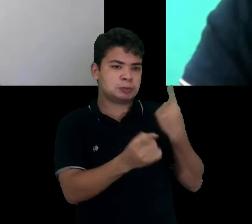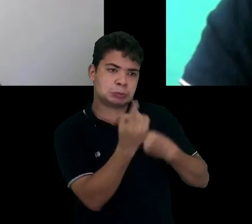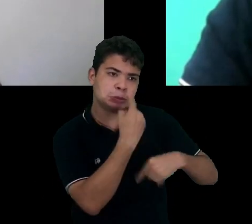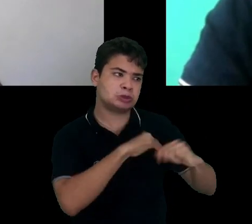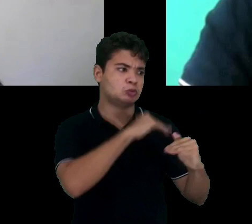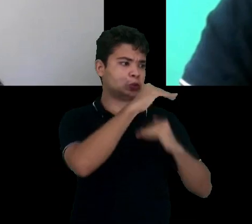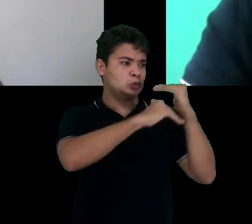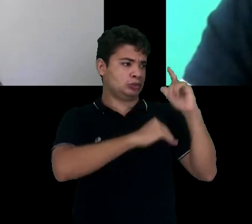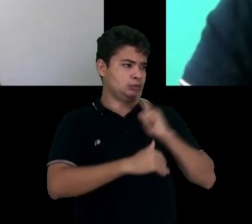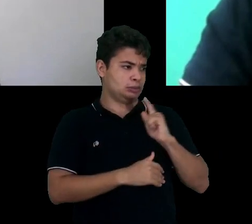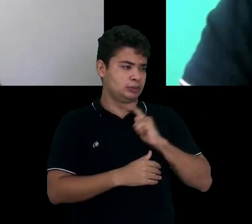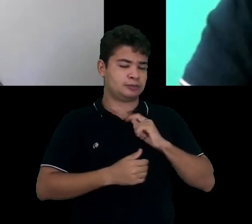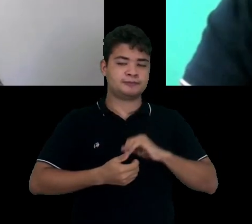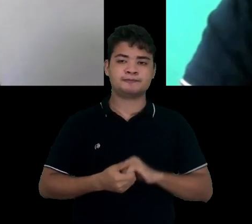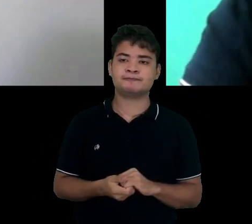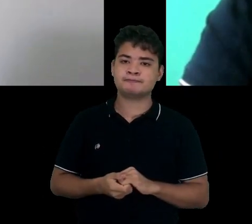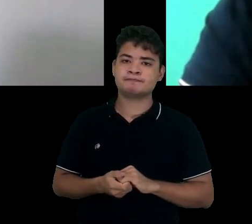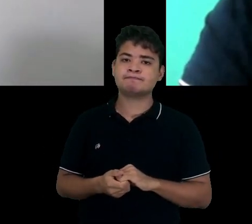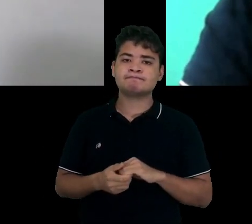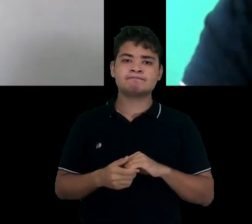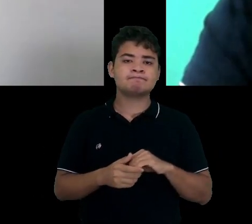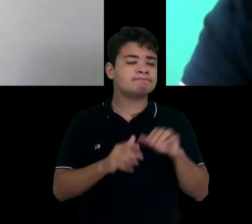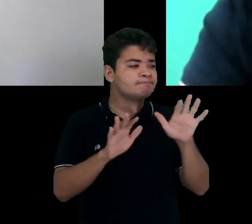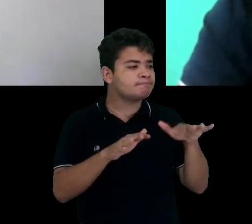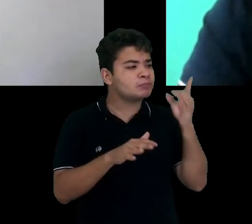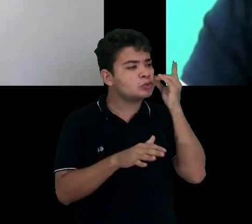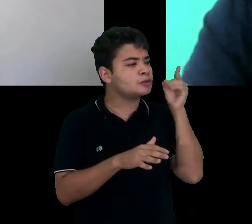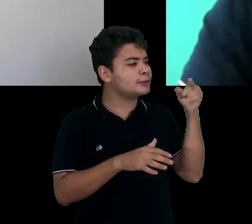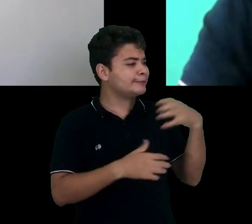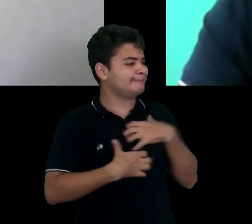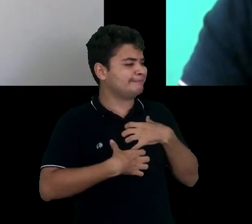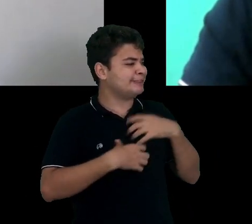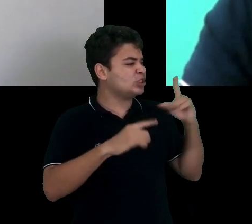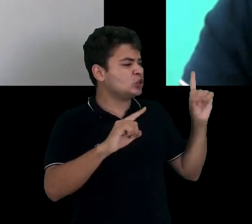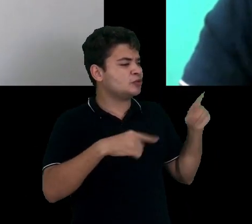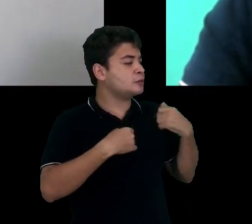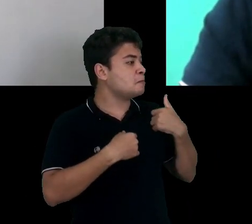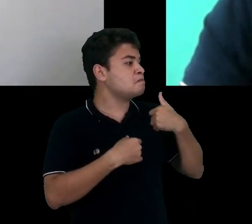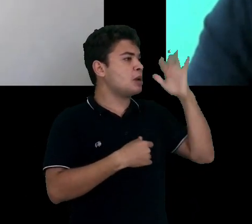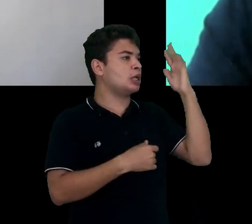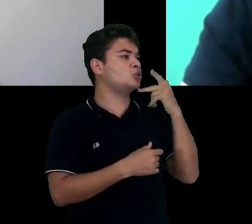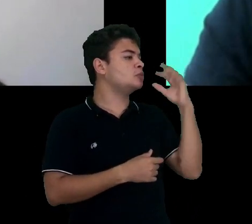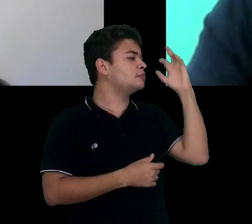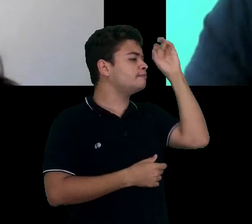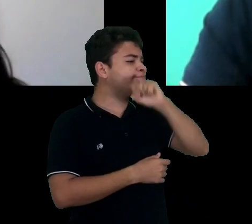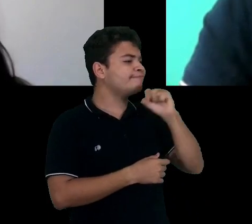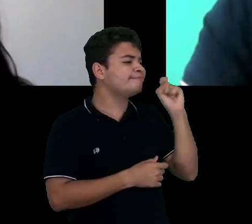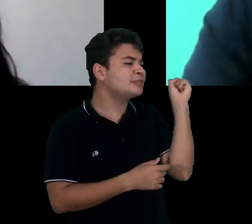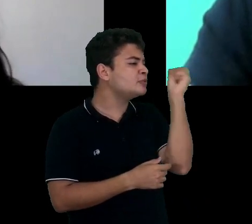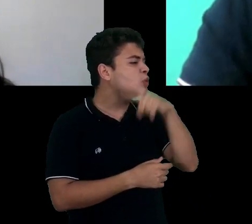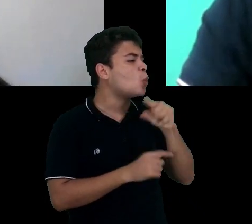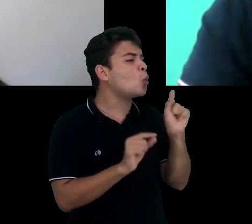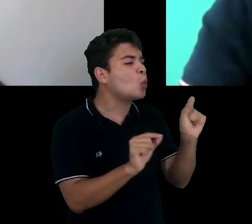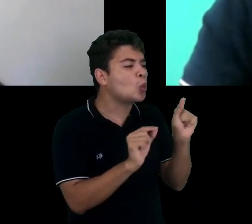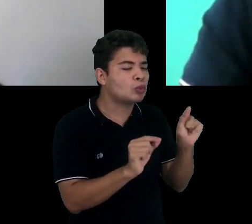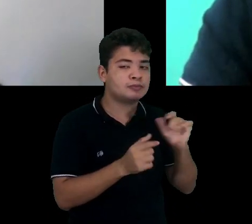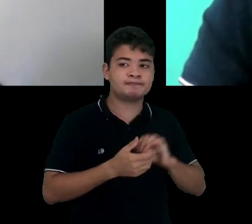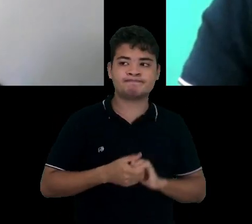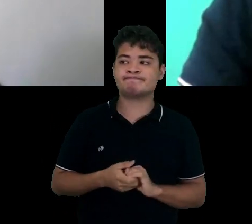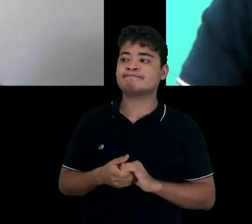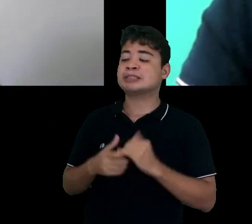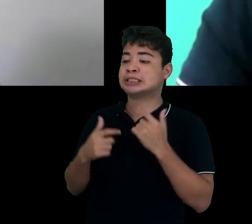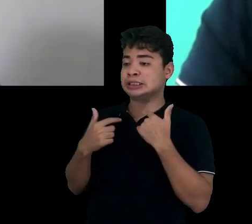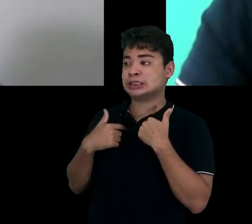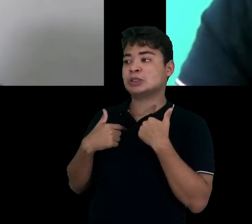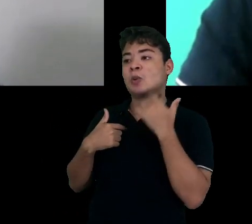isso, tá, gente? Para você, Diogo, qual seria uma parte mais desafiadora ao aprender um idioma? Olha,